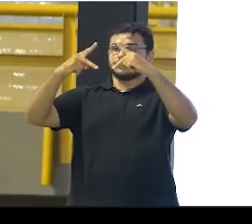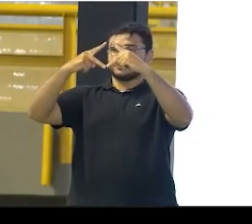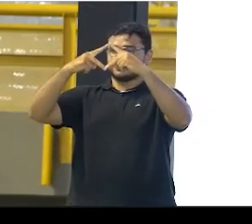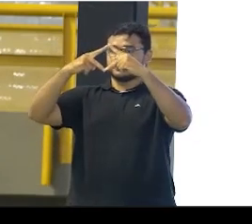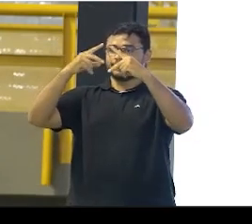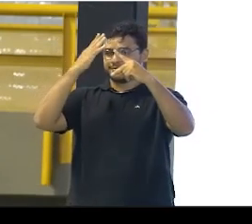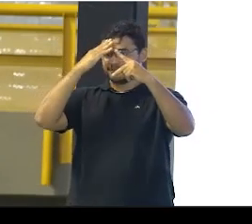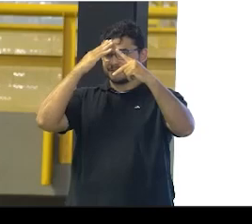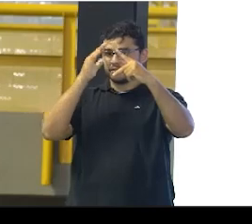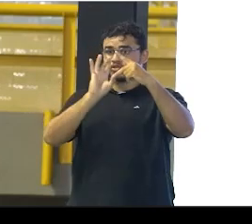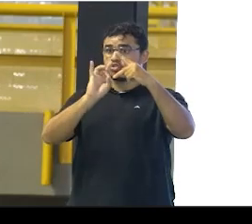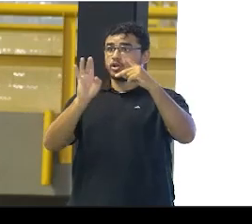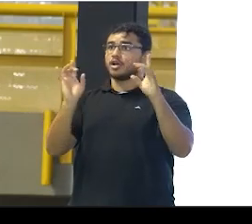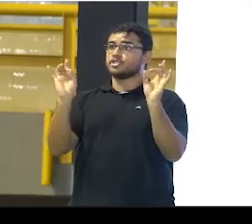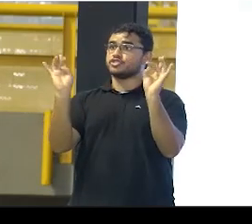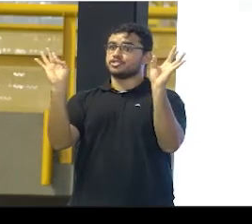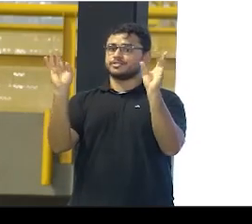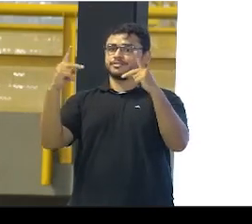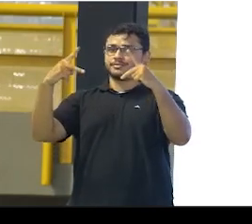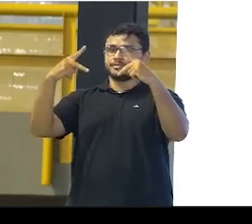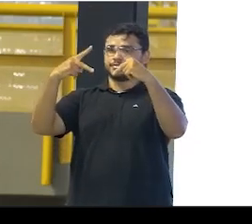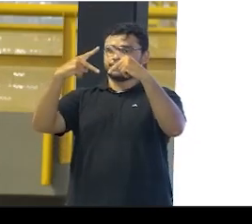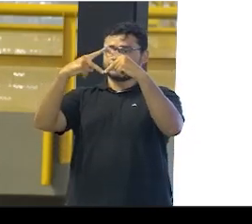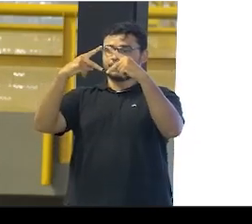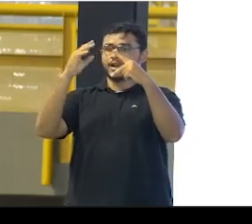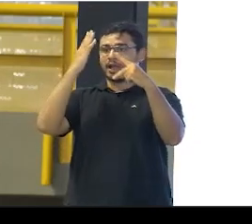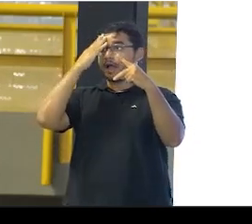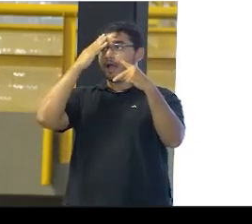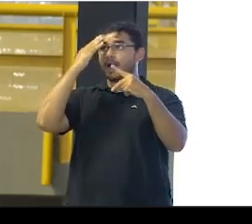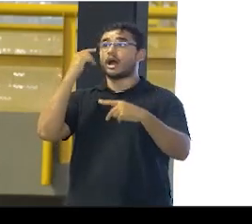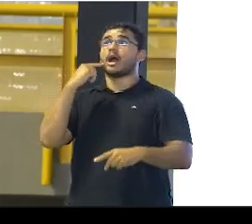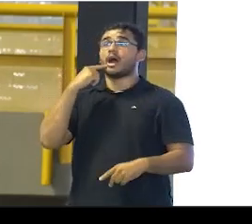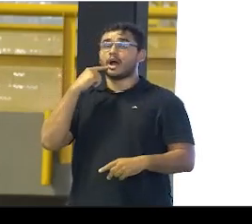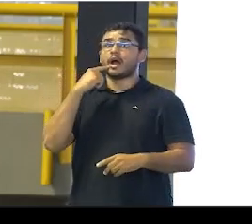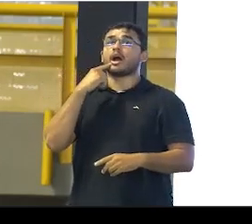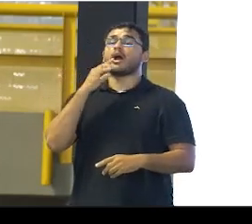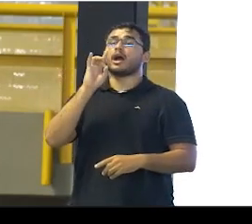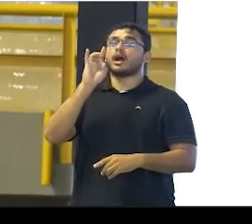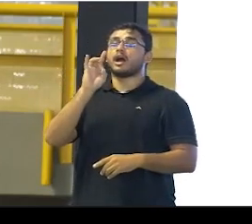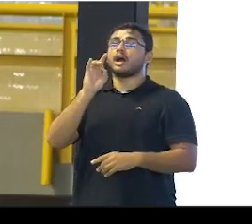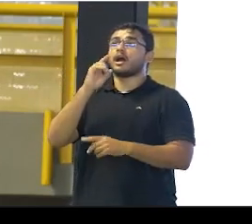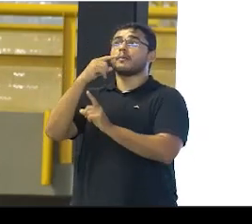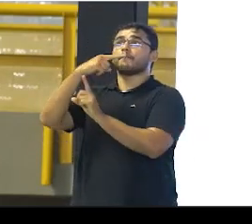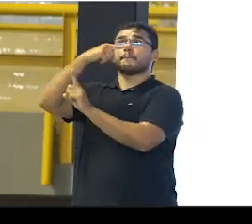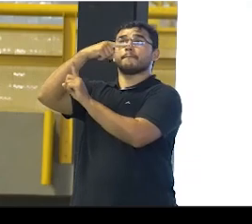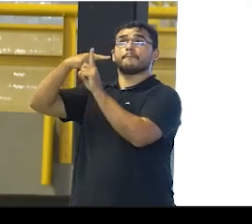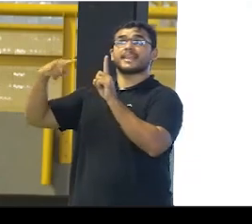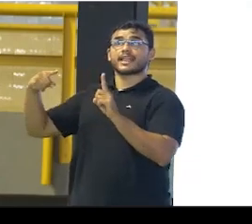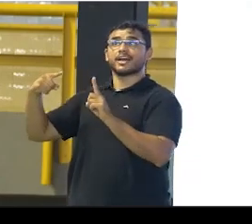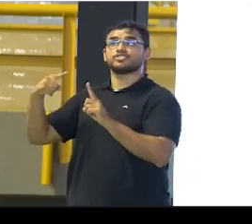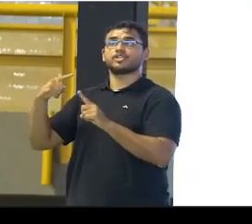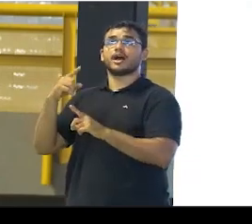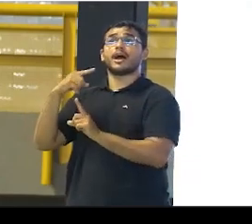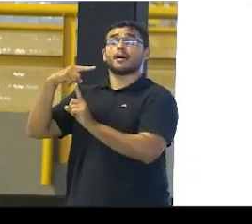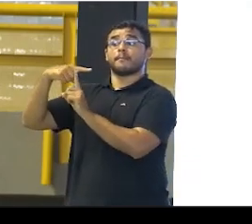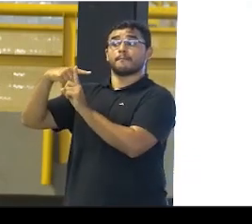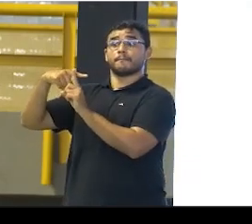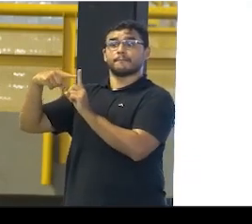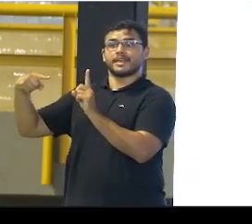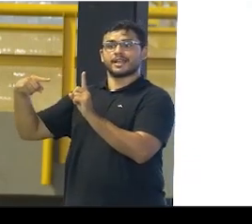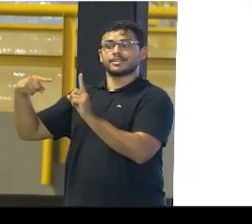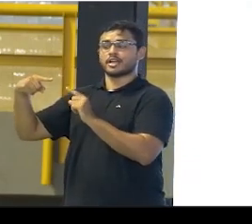ali na Avenida Barão de Stuttgart, Avenida Barão de Stuttgart 2500, é porque você